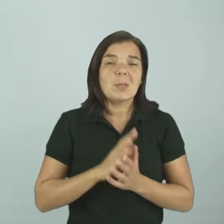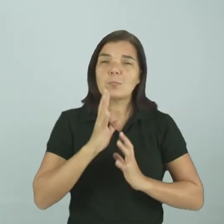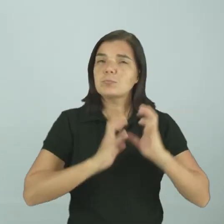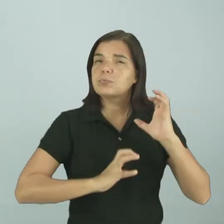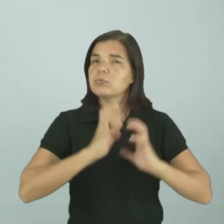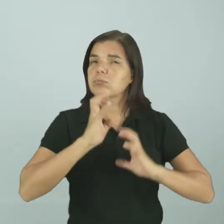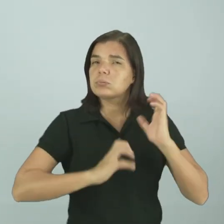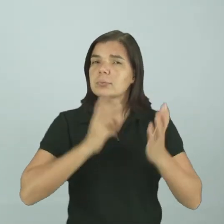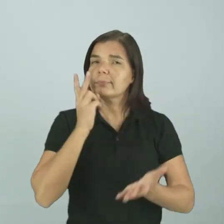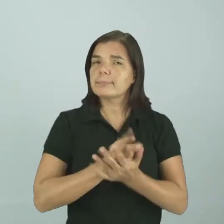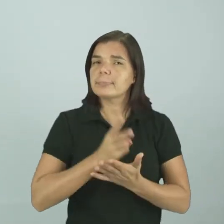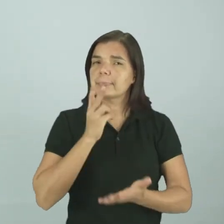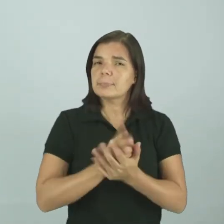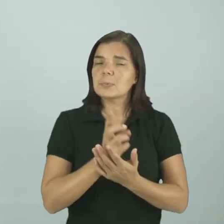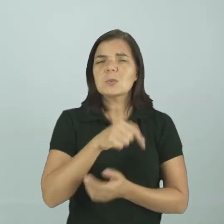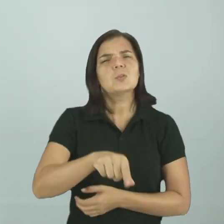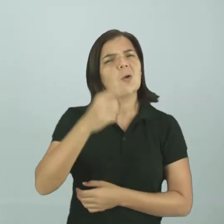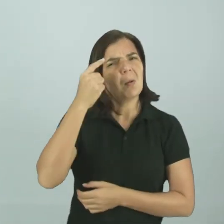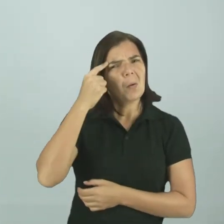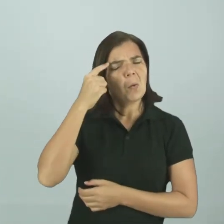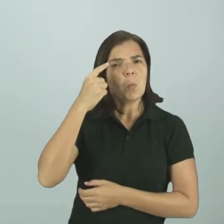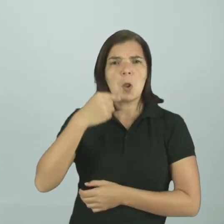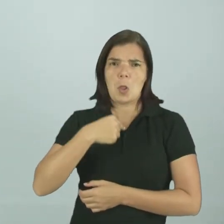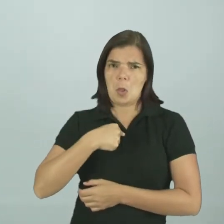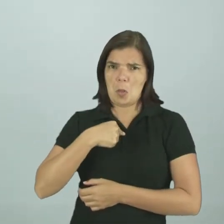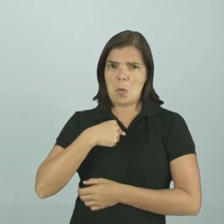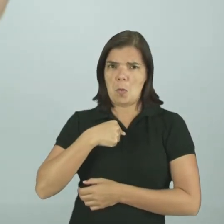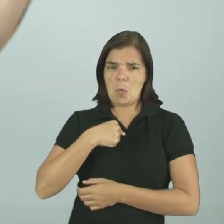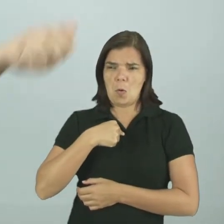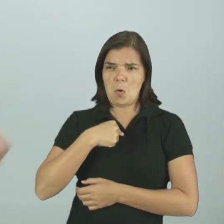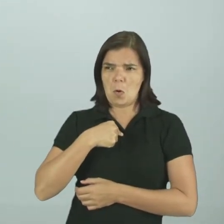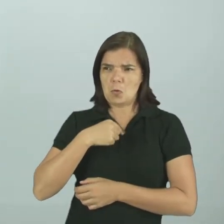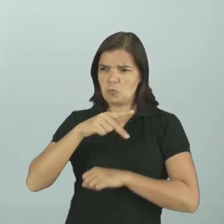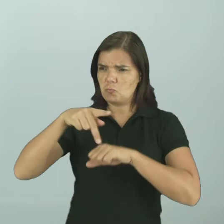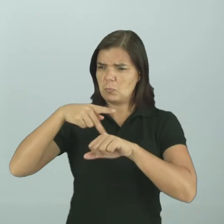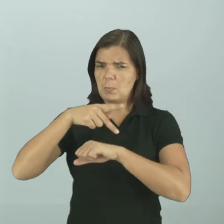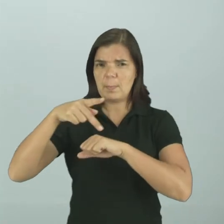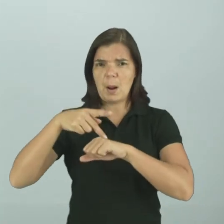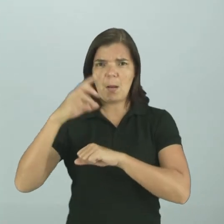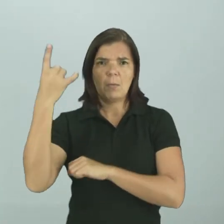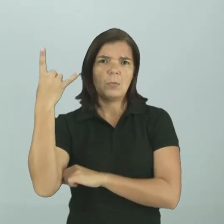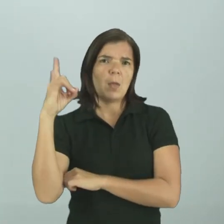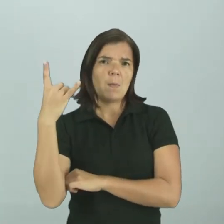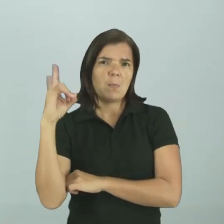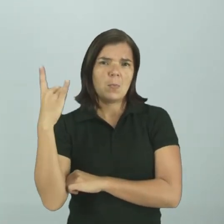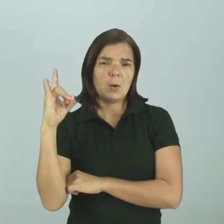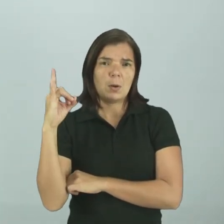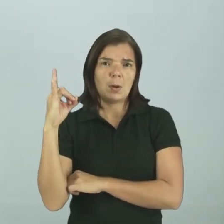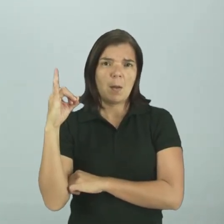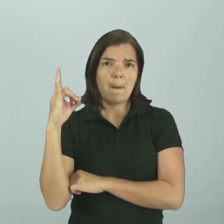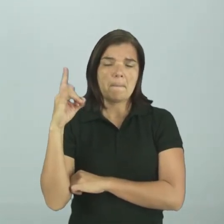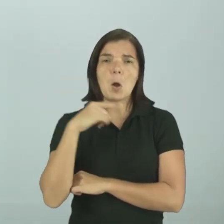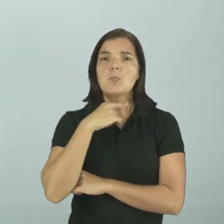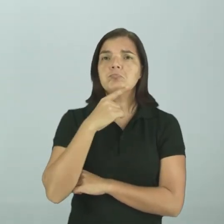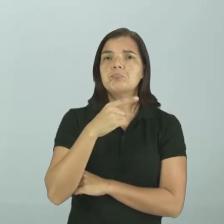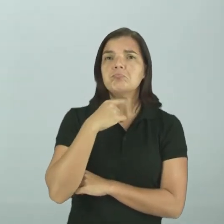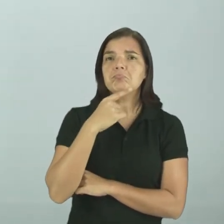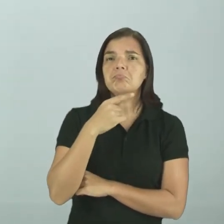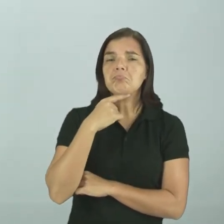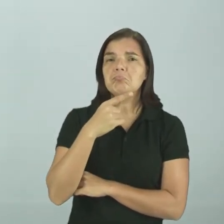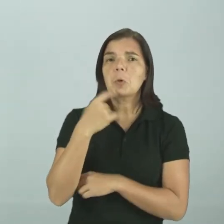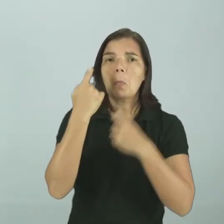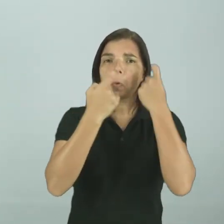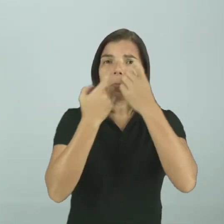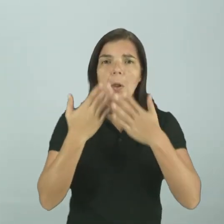conflito. Já imaginou? Eu sou de um país, da Bolívia, mas ninguém faz empenho por